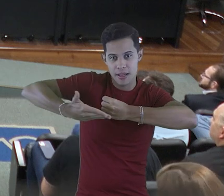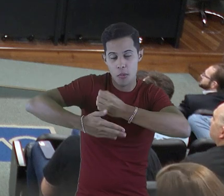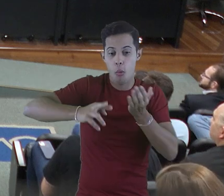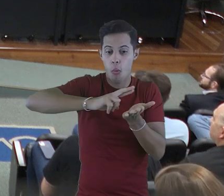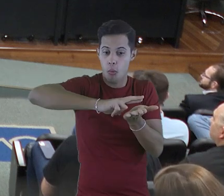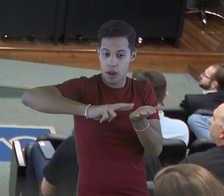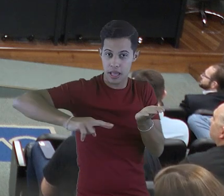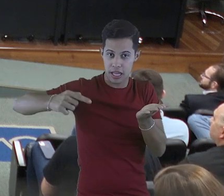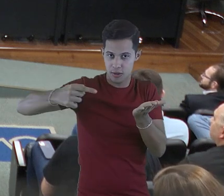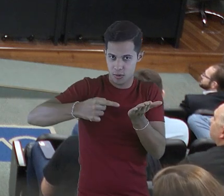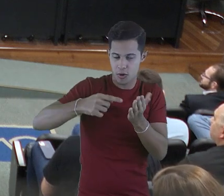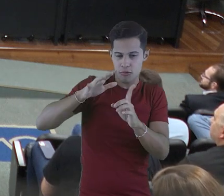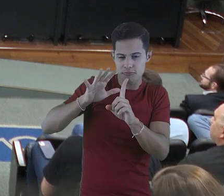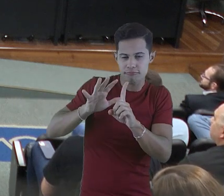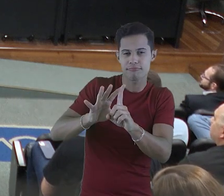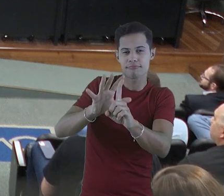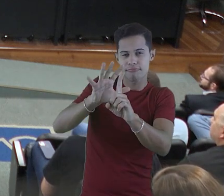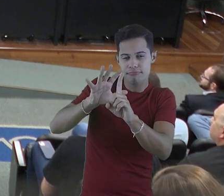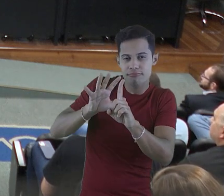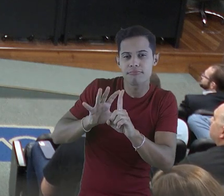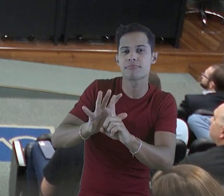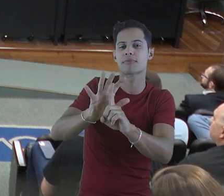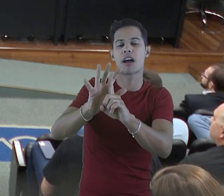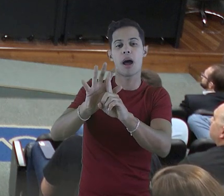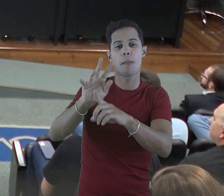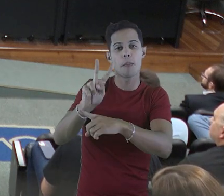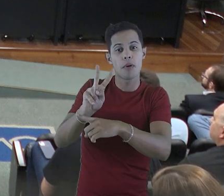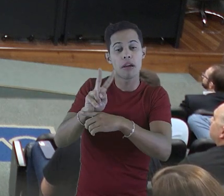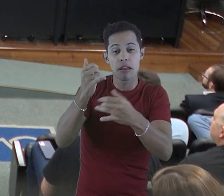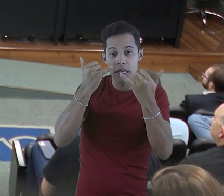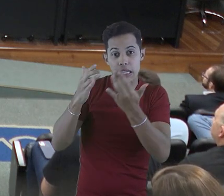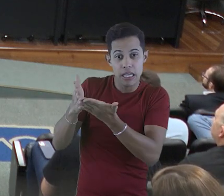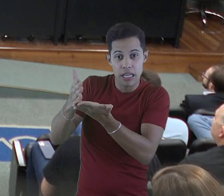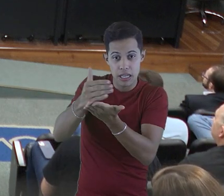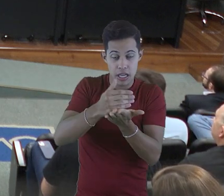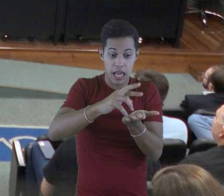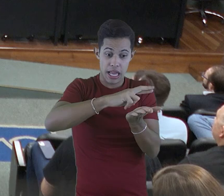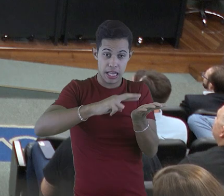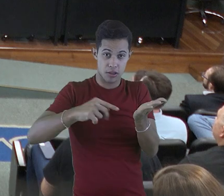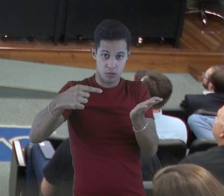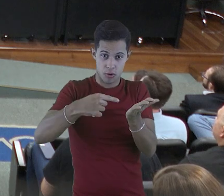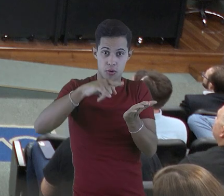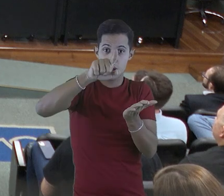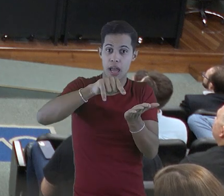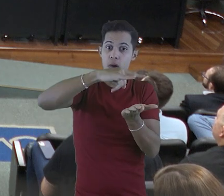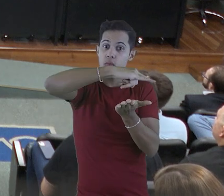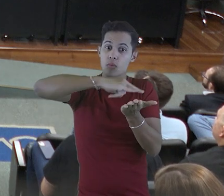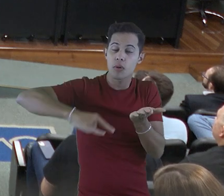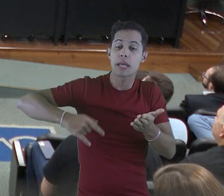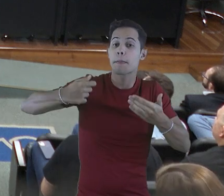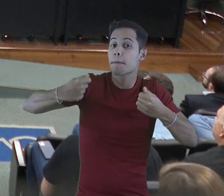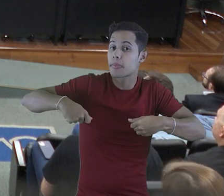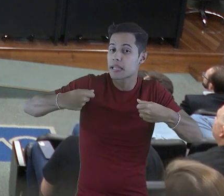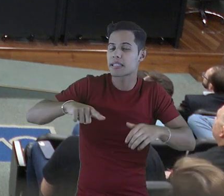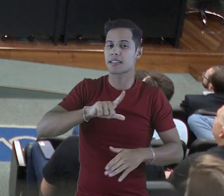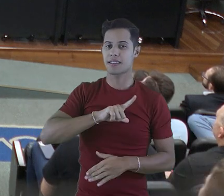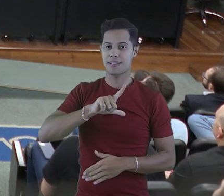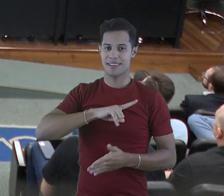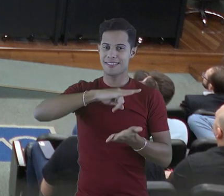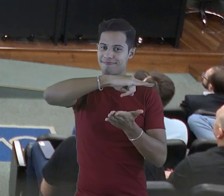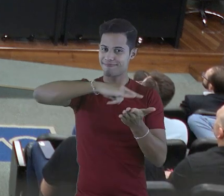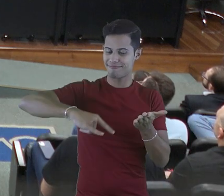obrigatório e necessário também é um documento necessário e obrigatório por que que é? leem o artigo 29 lá a